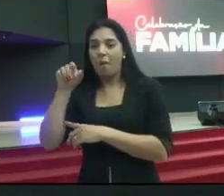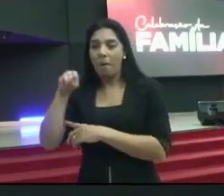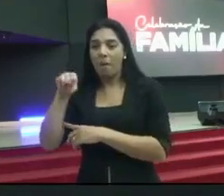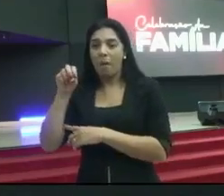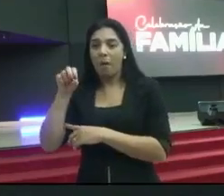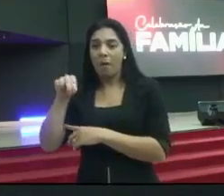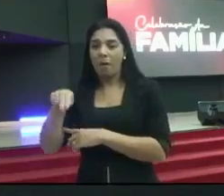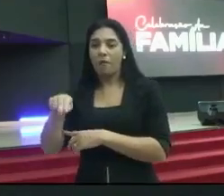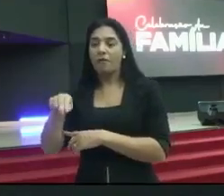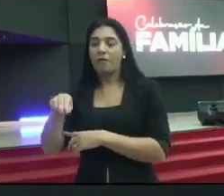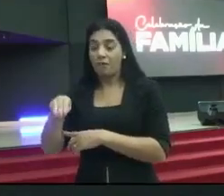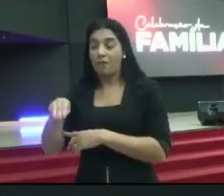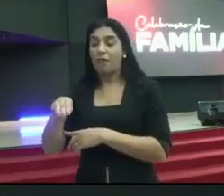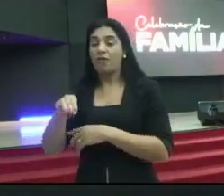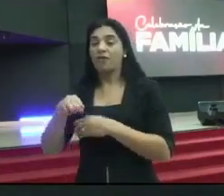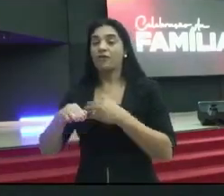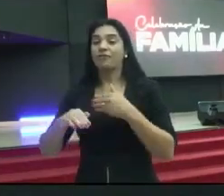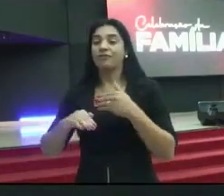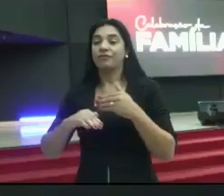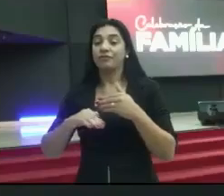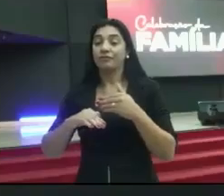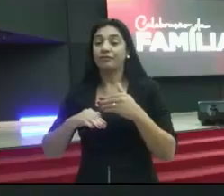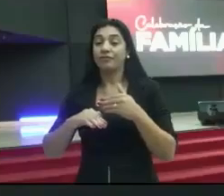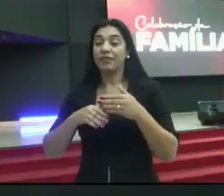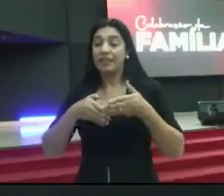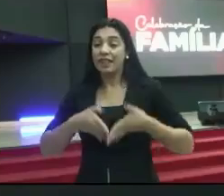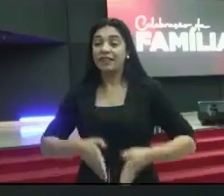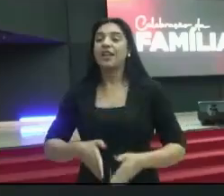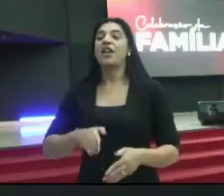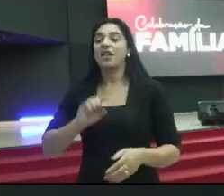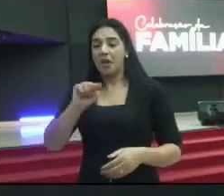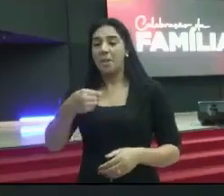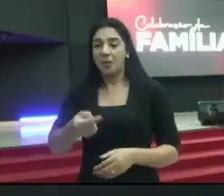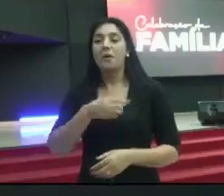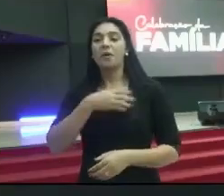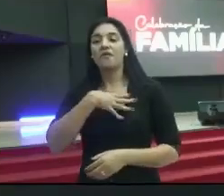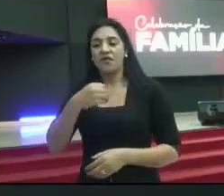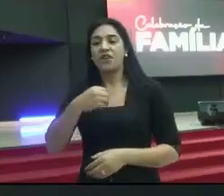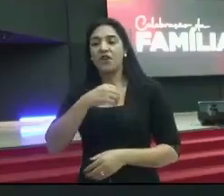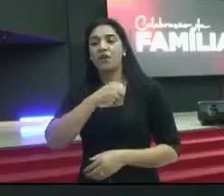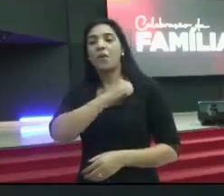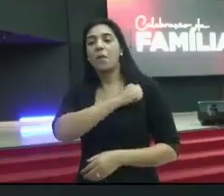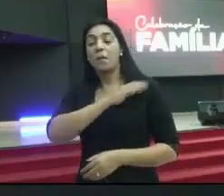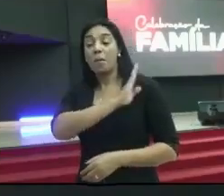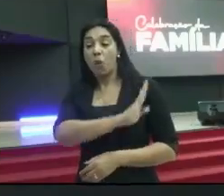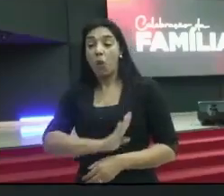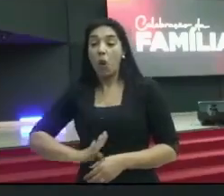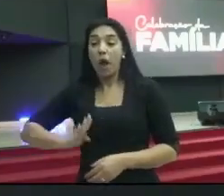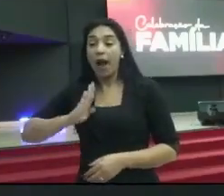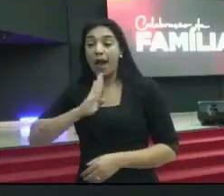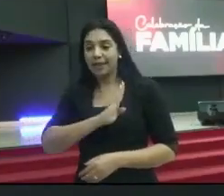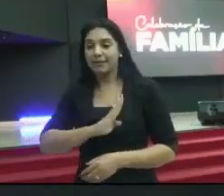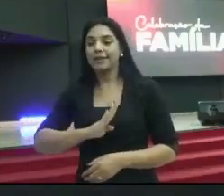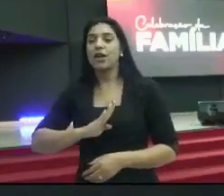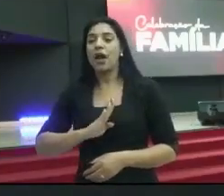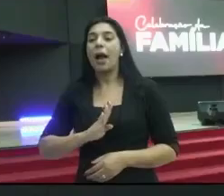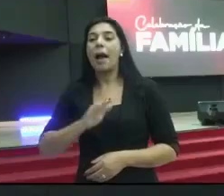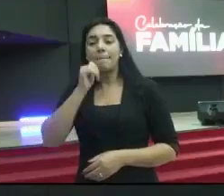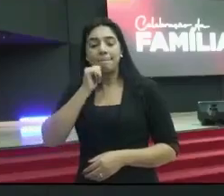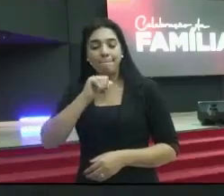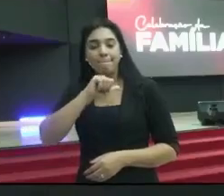Salmão gerou Boaz, cuja mãe foi